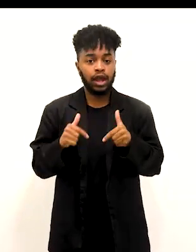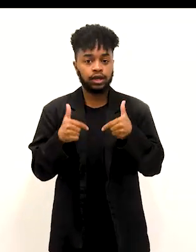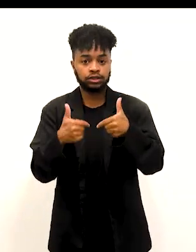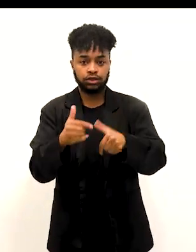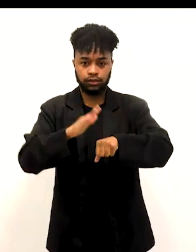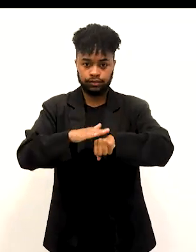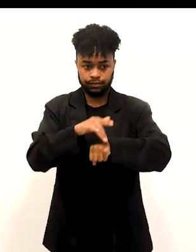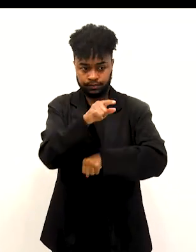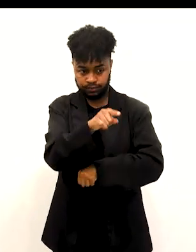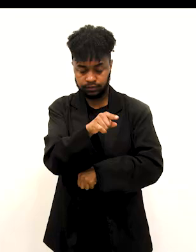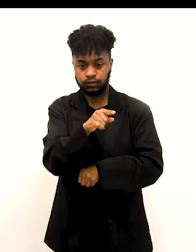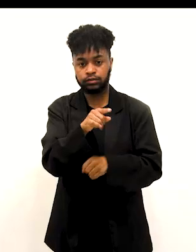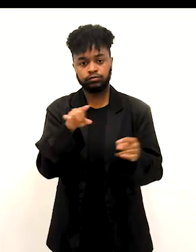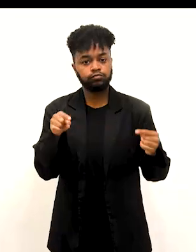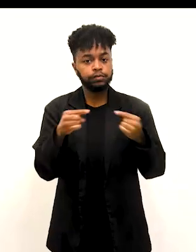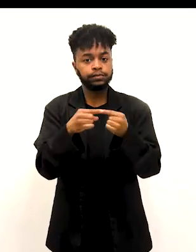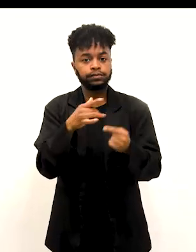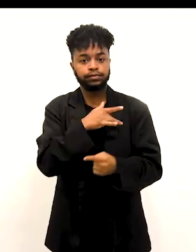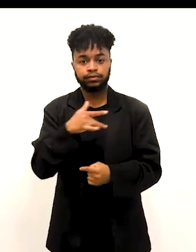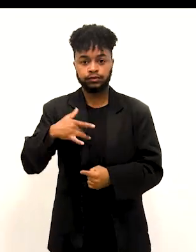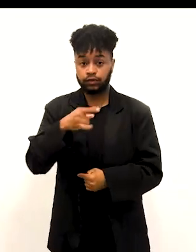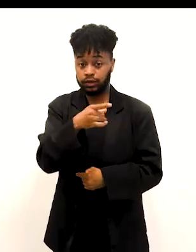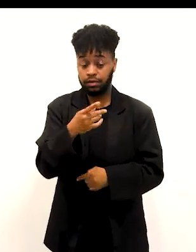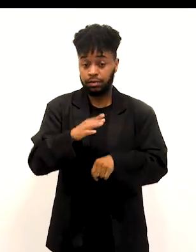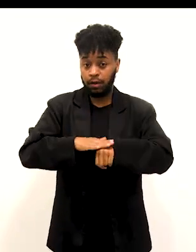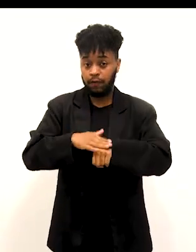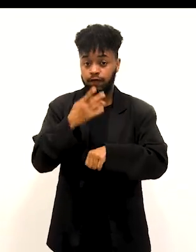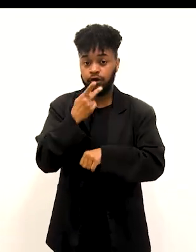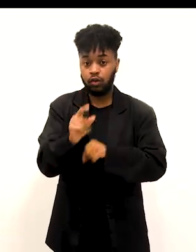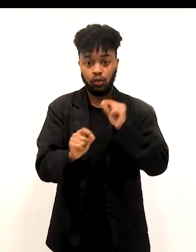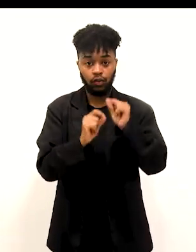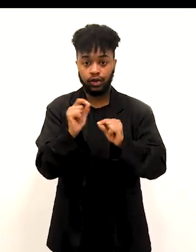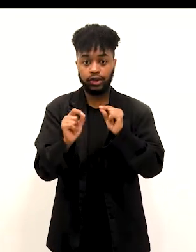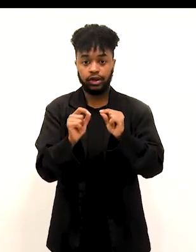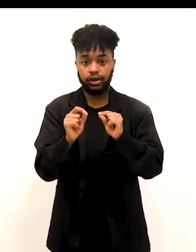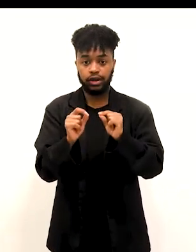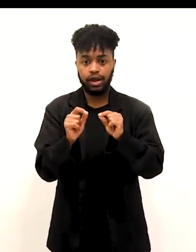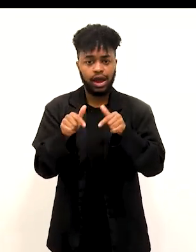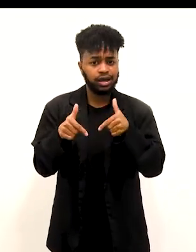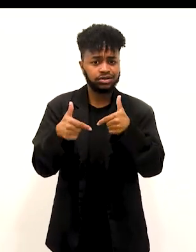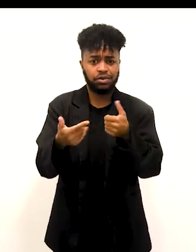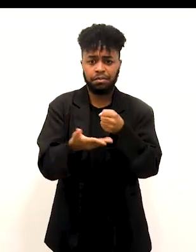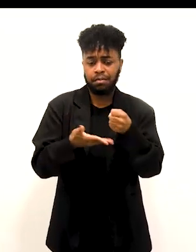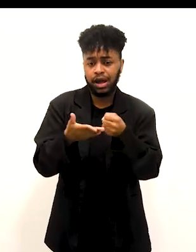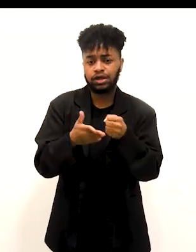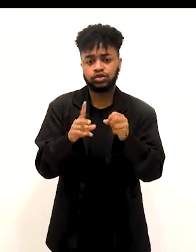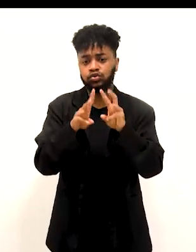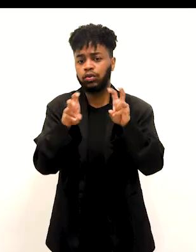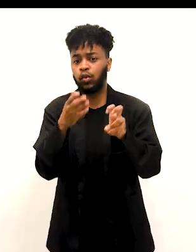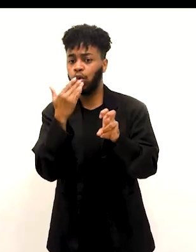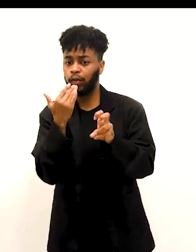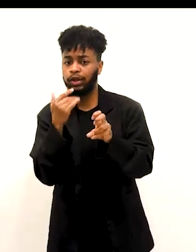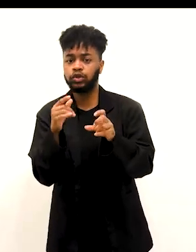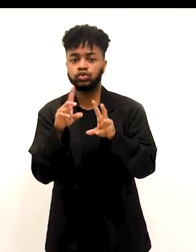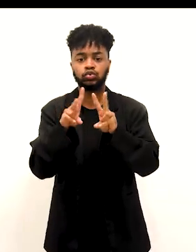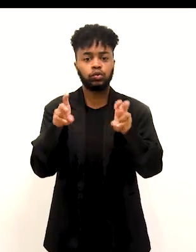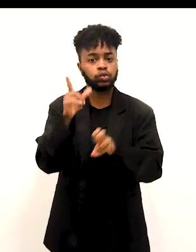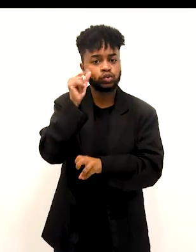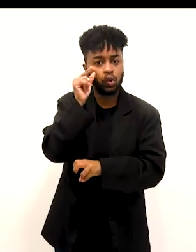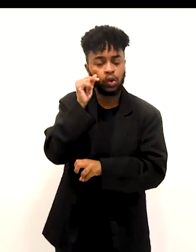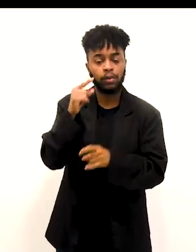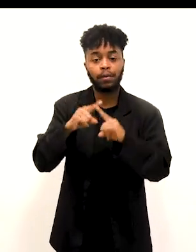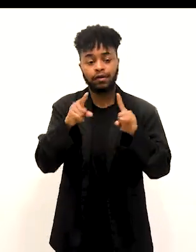atitudes que você começou a tomar em relação à sua saúde, como você mesmo citou, que eram ações básicas, né, de alimentação,